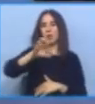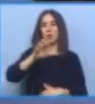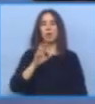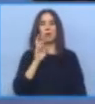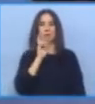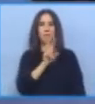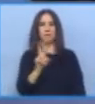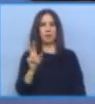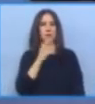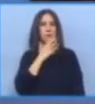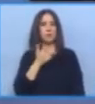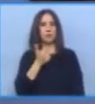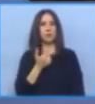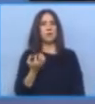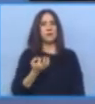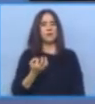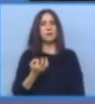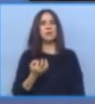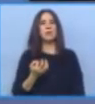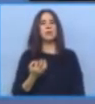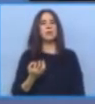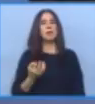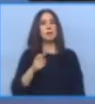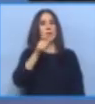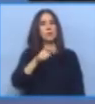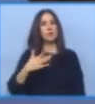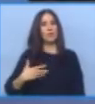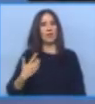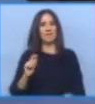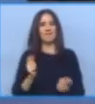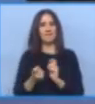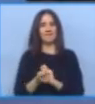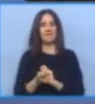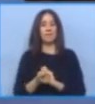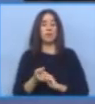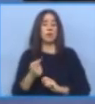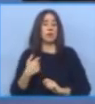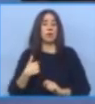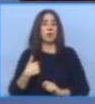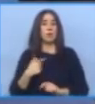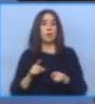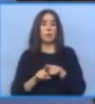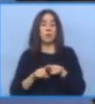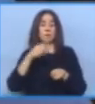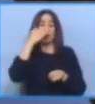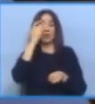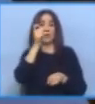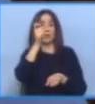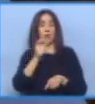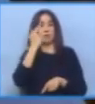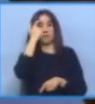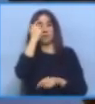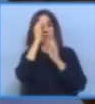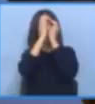bonito ver também a transformação das pessoas. Estou-me a lembrar de um irmão mais velho que no